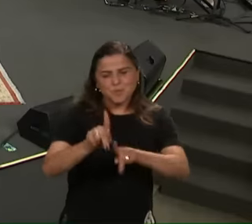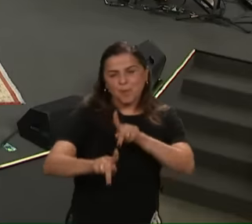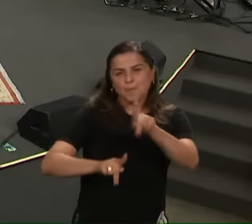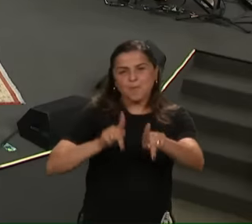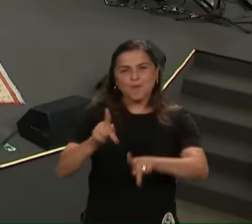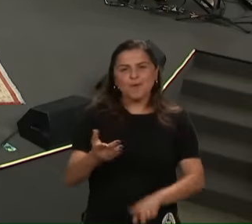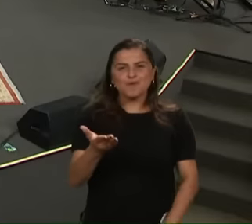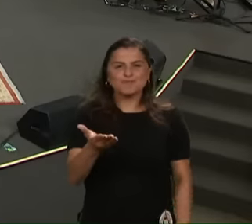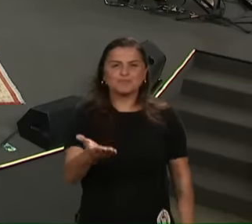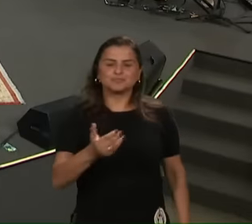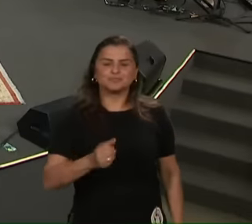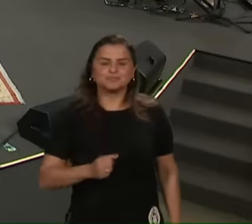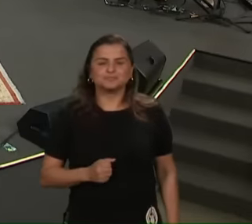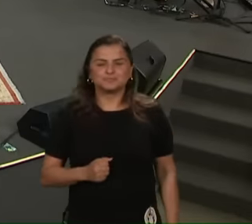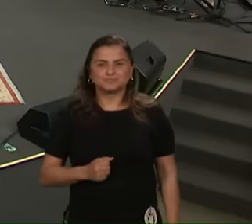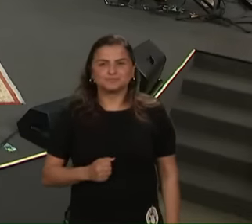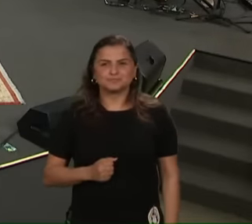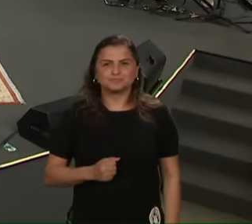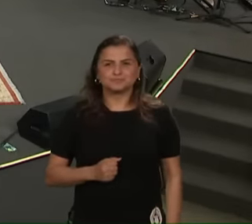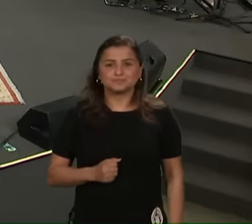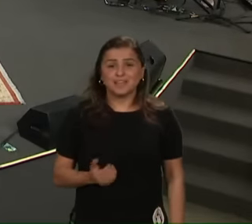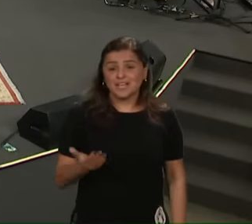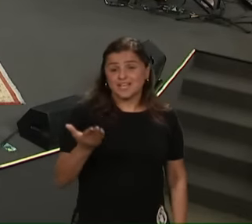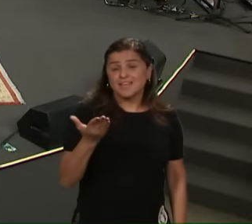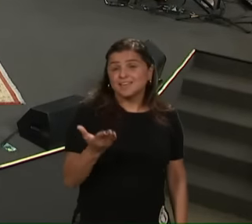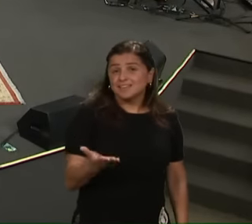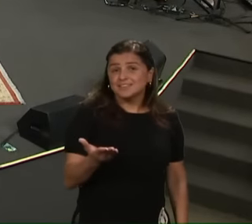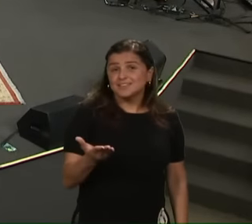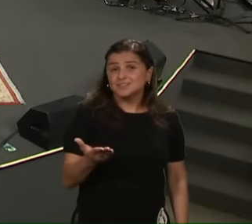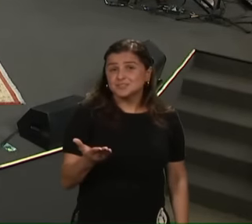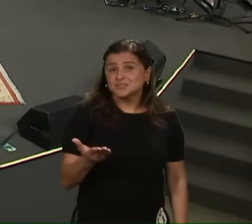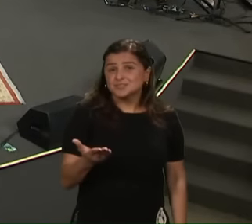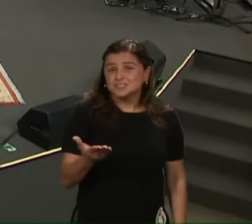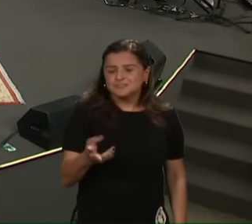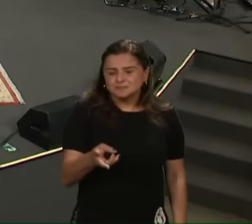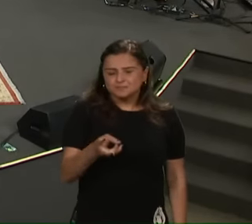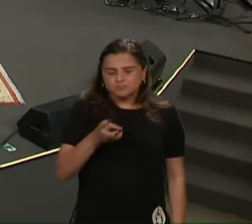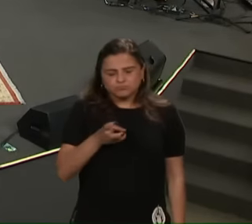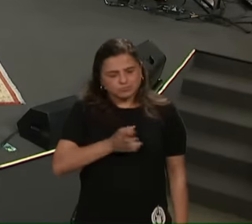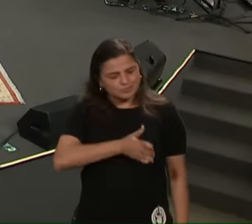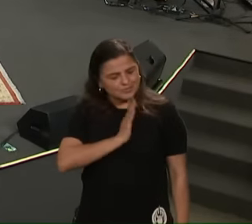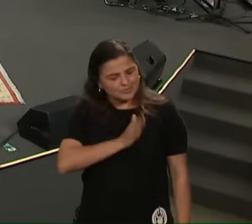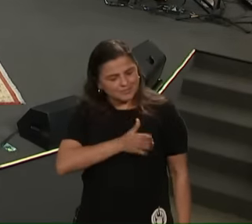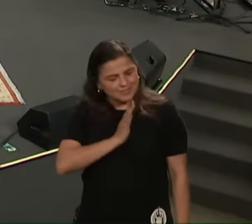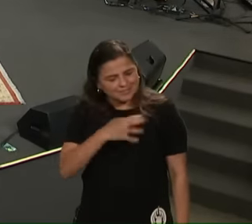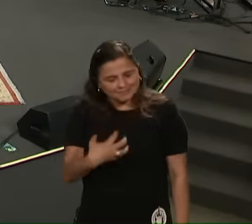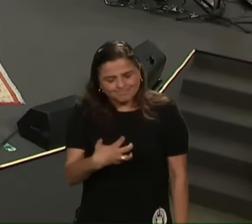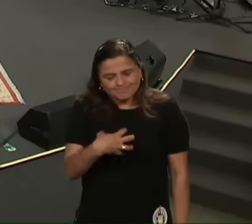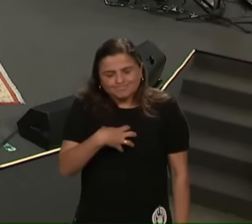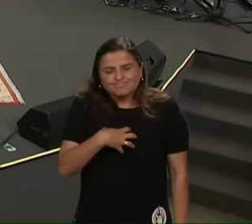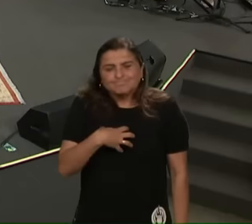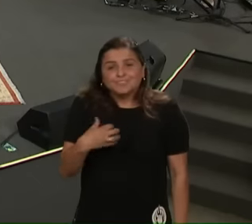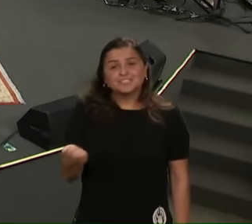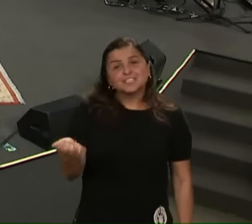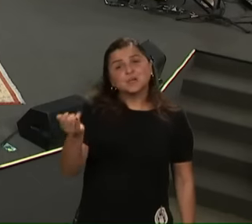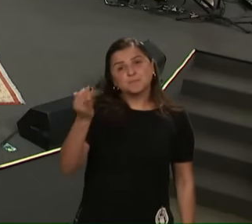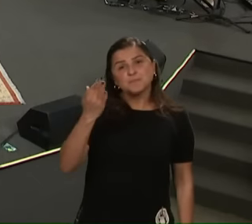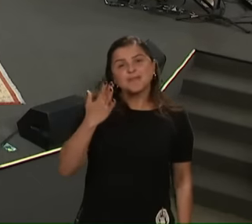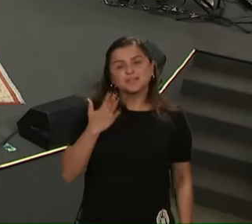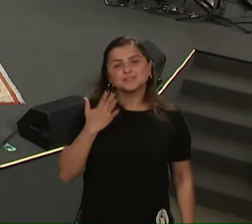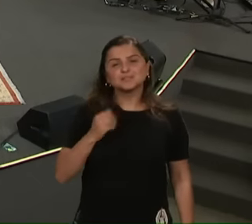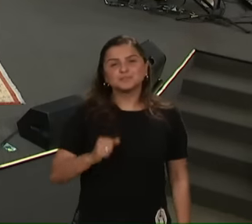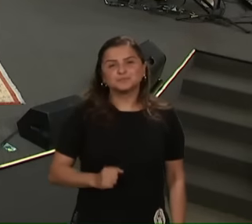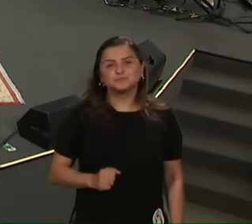povo. É isso que traz ao nosso coração essa bênção tão grande. Em